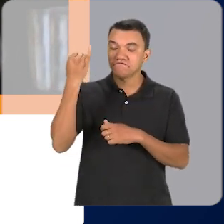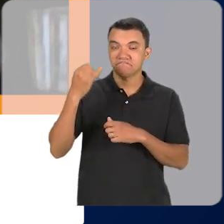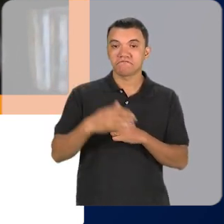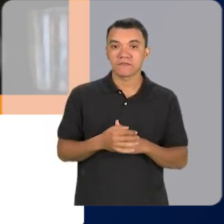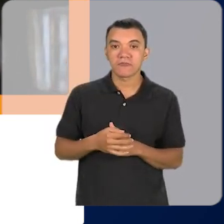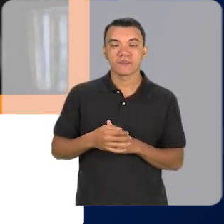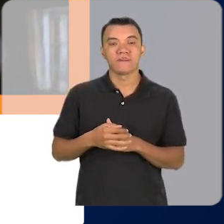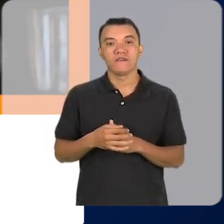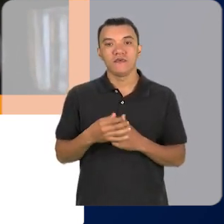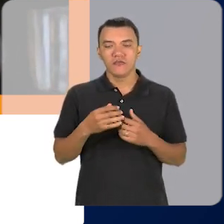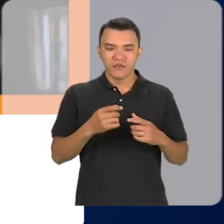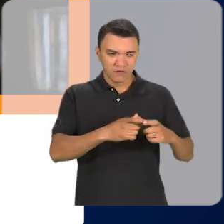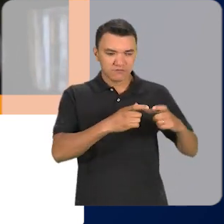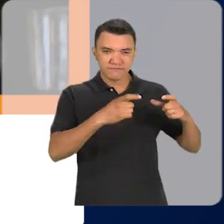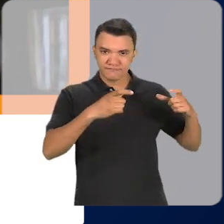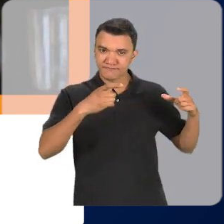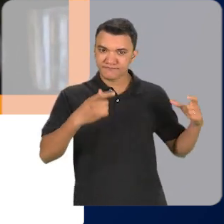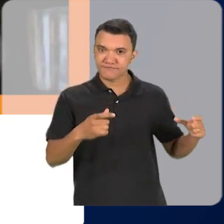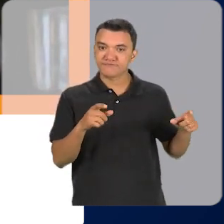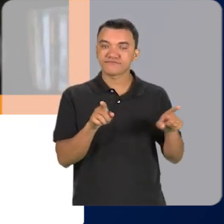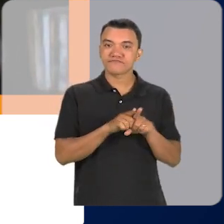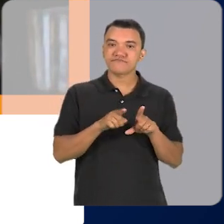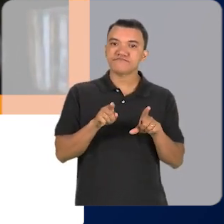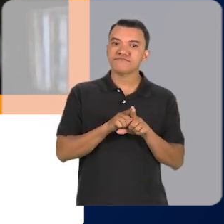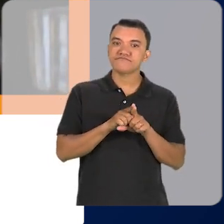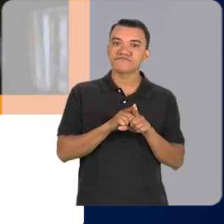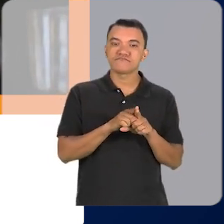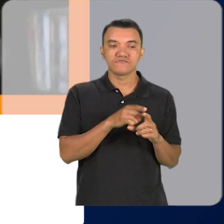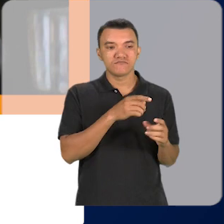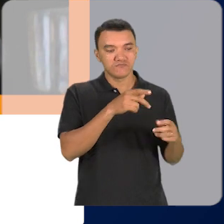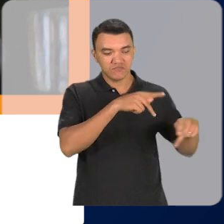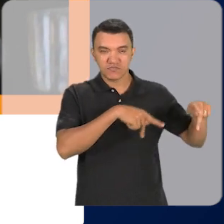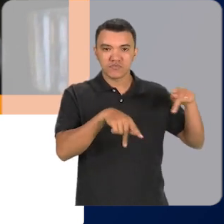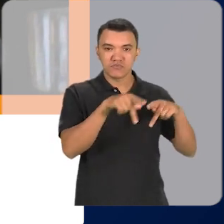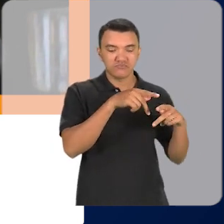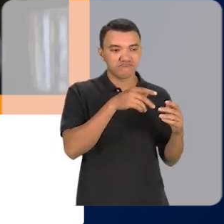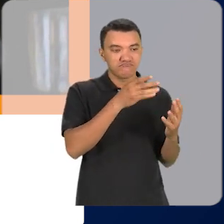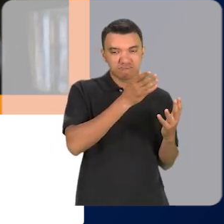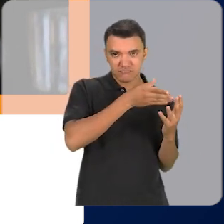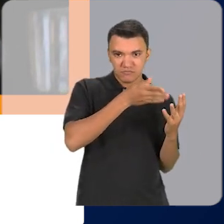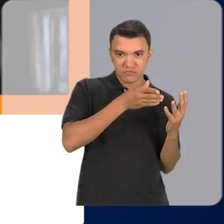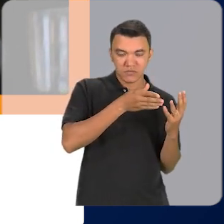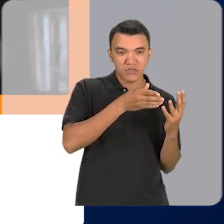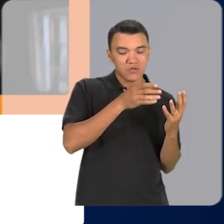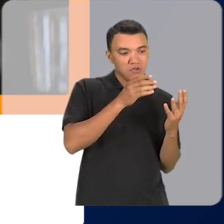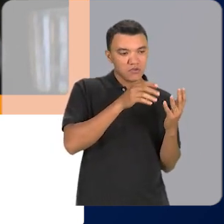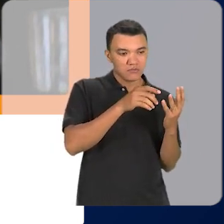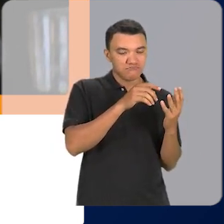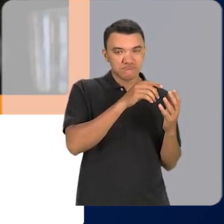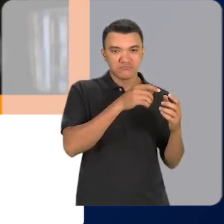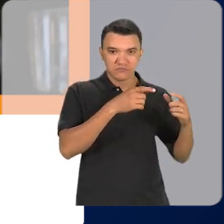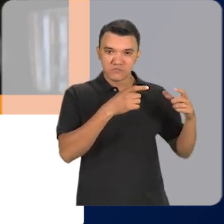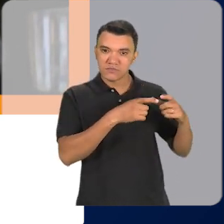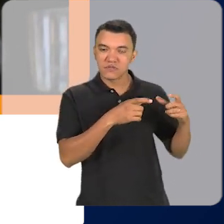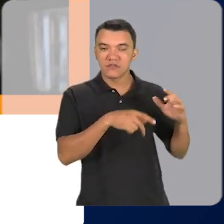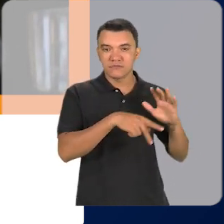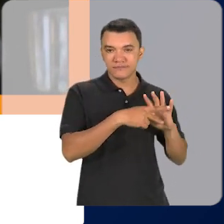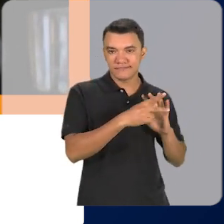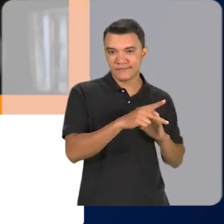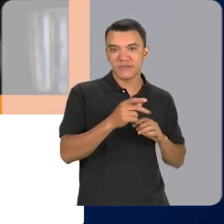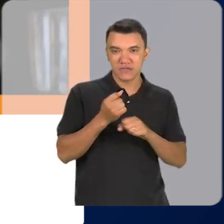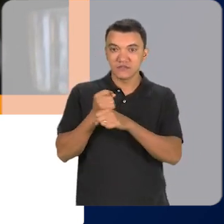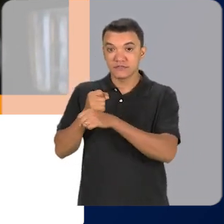esse crescimento, também uma parte considerável dessa população era constituída por escravos, né? Na primeira metade do